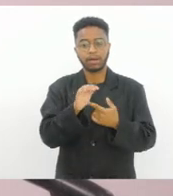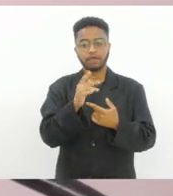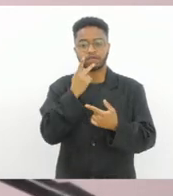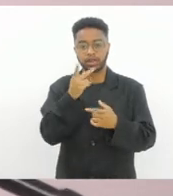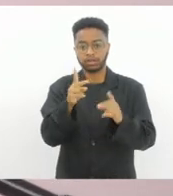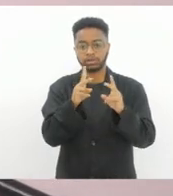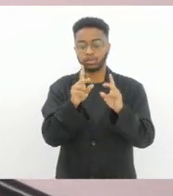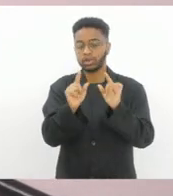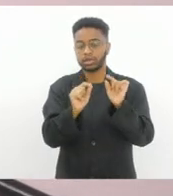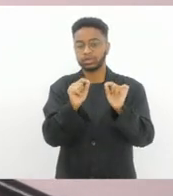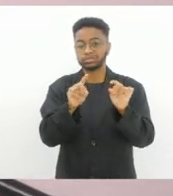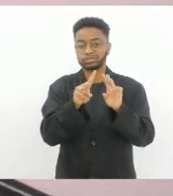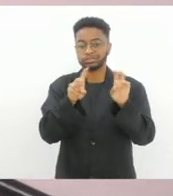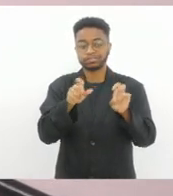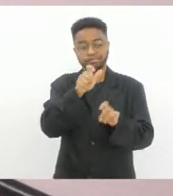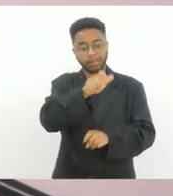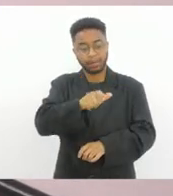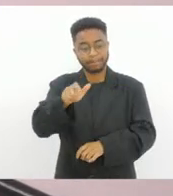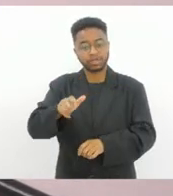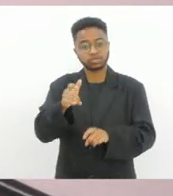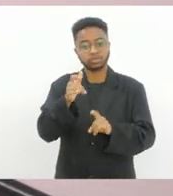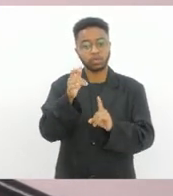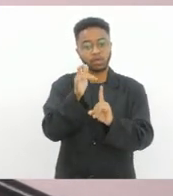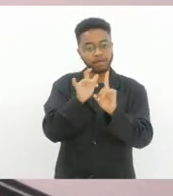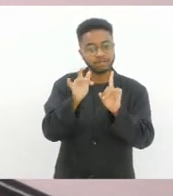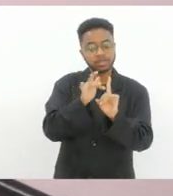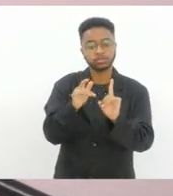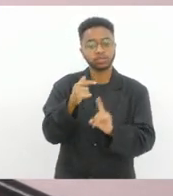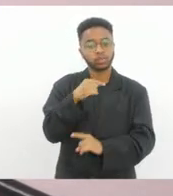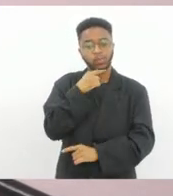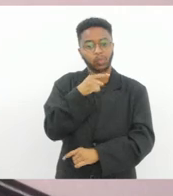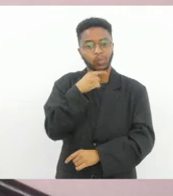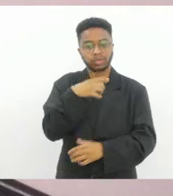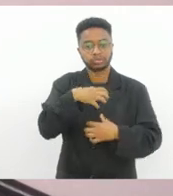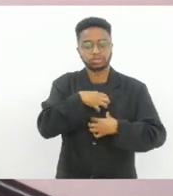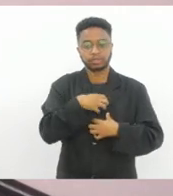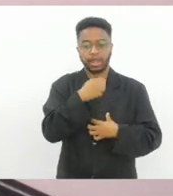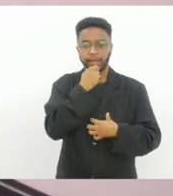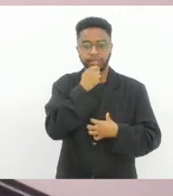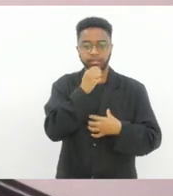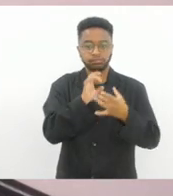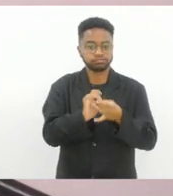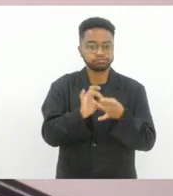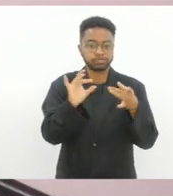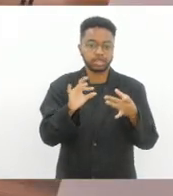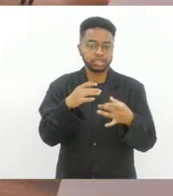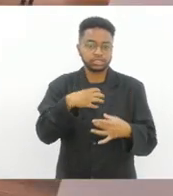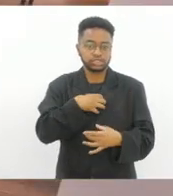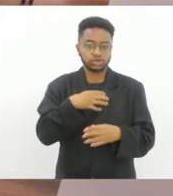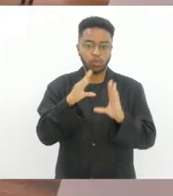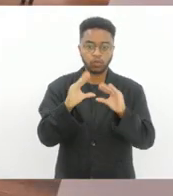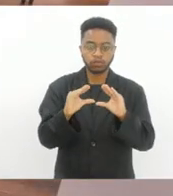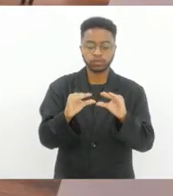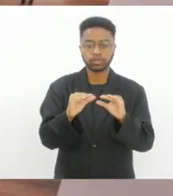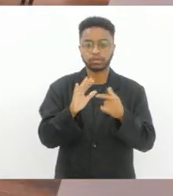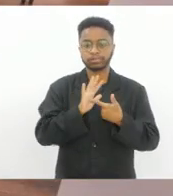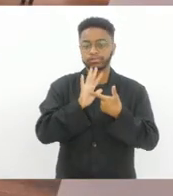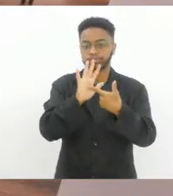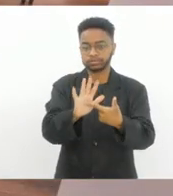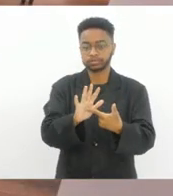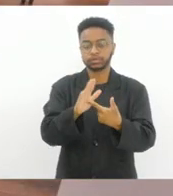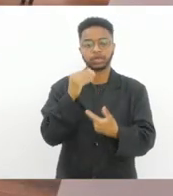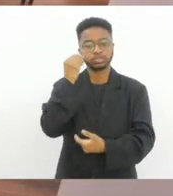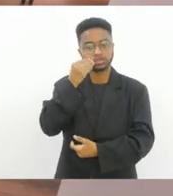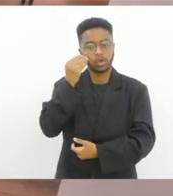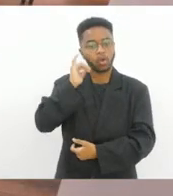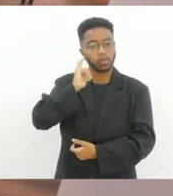onde as pessoas vitimadas ainda não sentem a vontade, eu acredito, para trazer essa